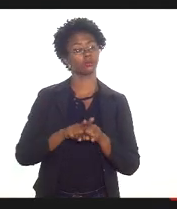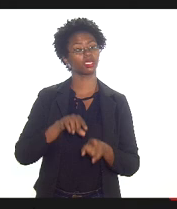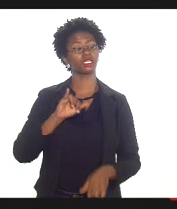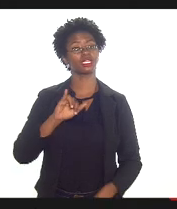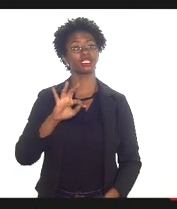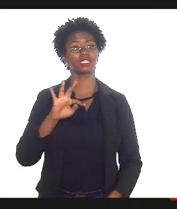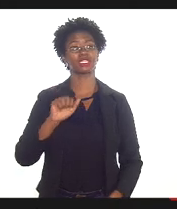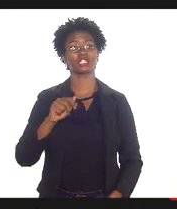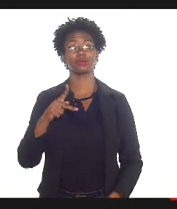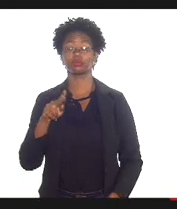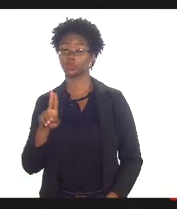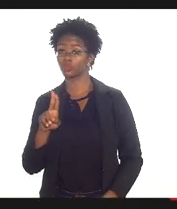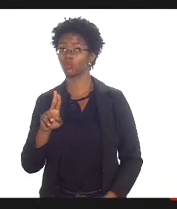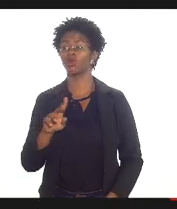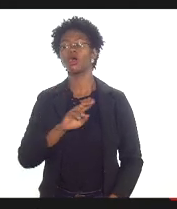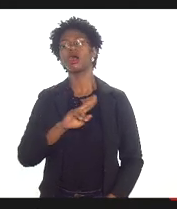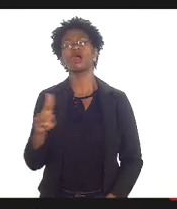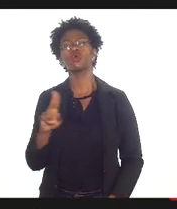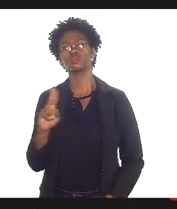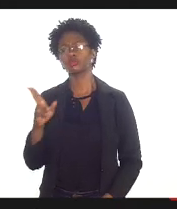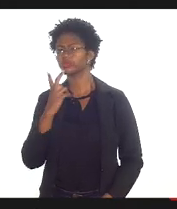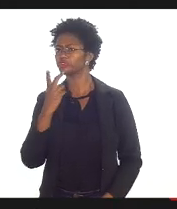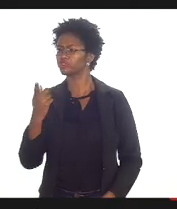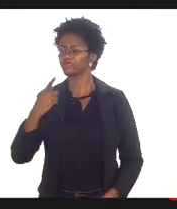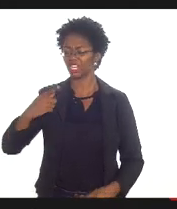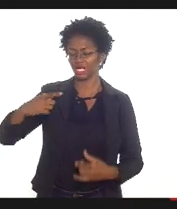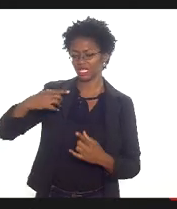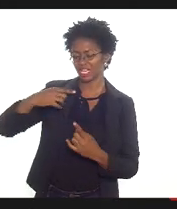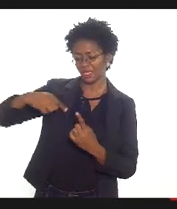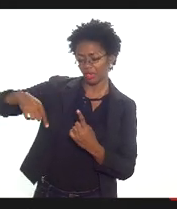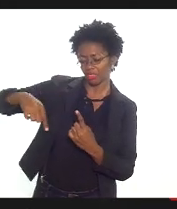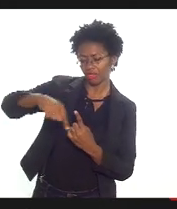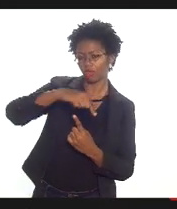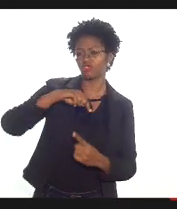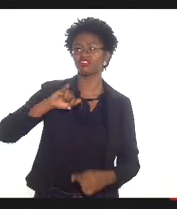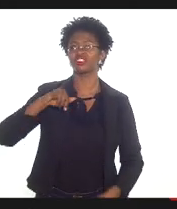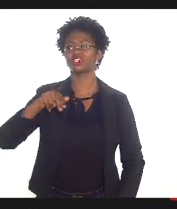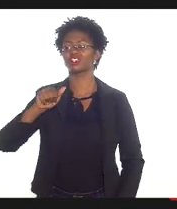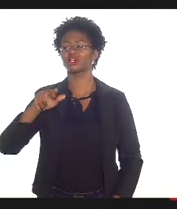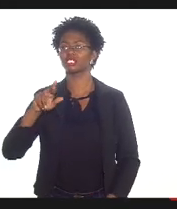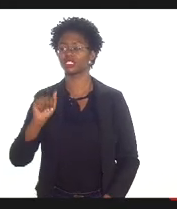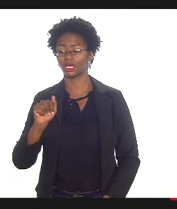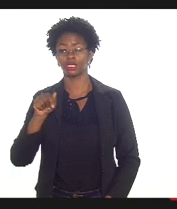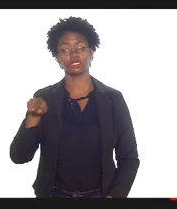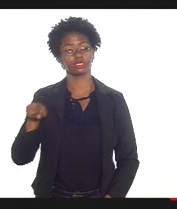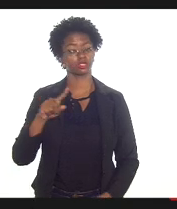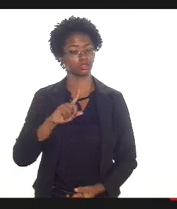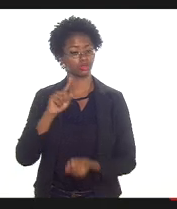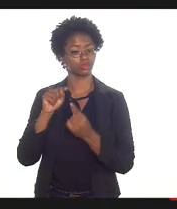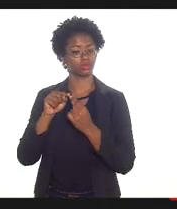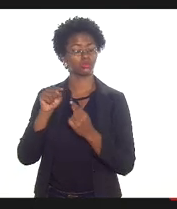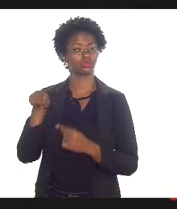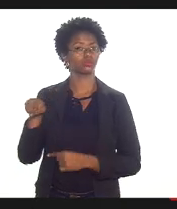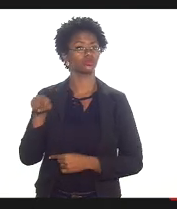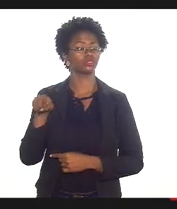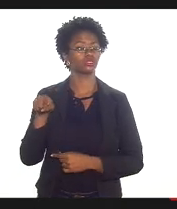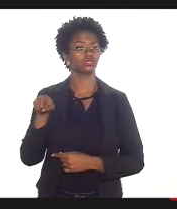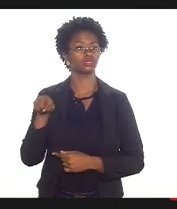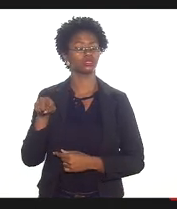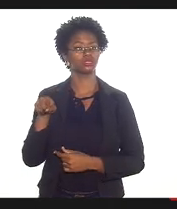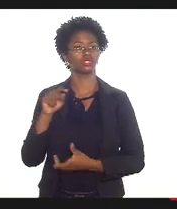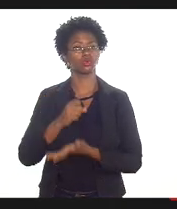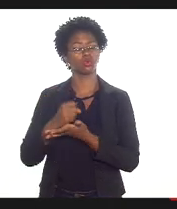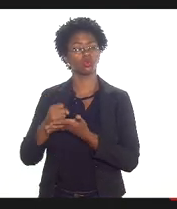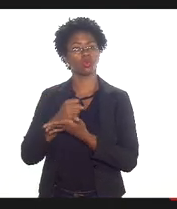tá? Itapu é o que a gente chama de entorno de Iara, foi um bloco decorrente do